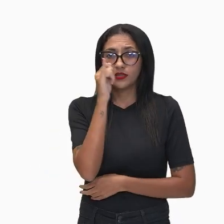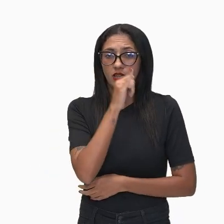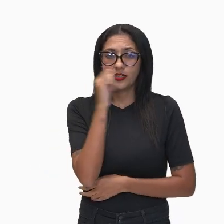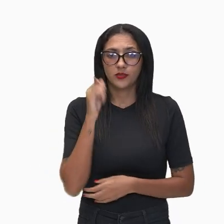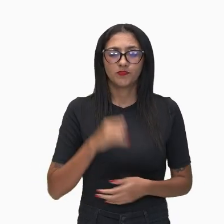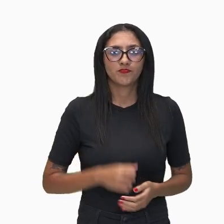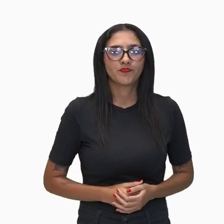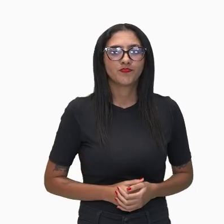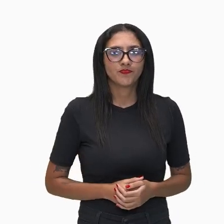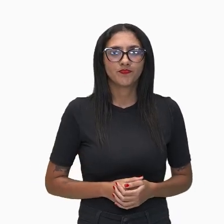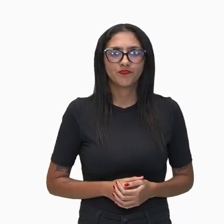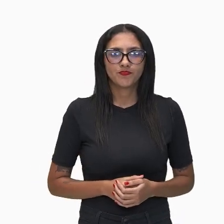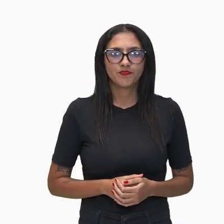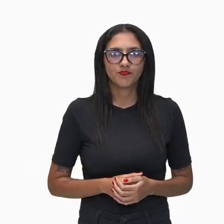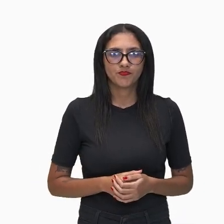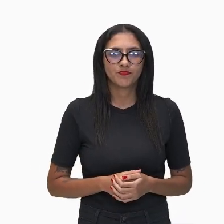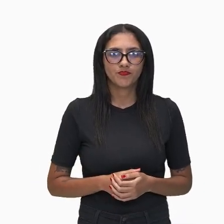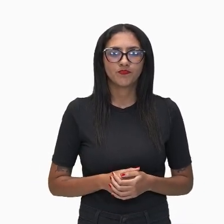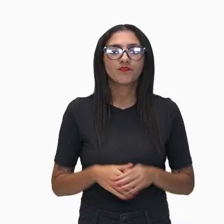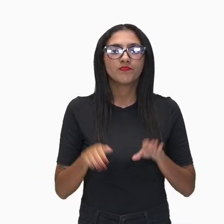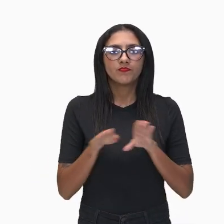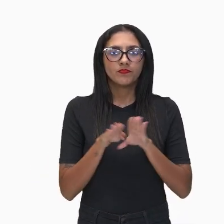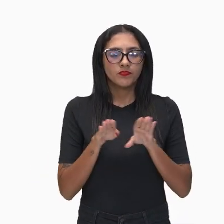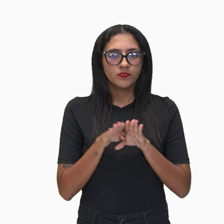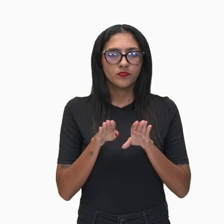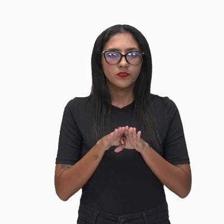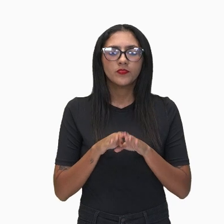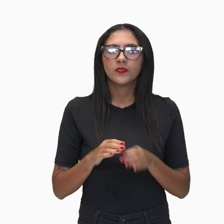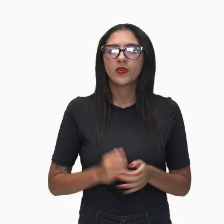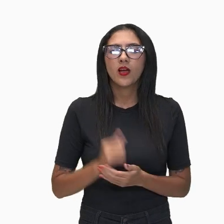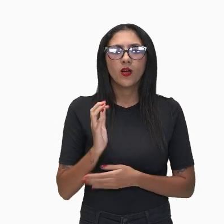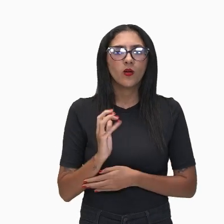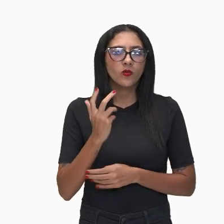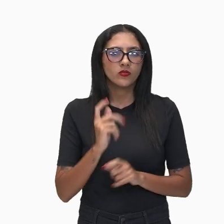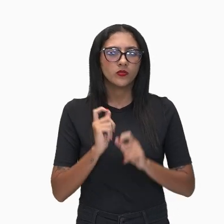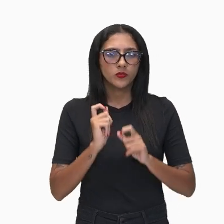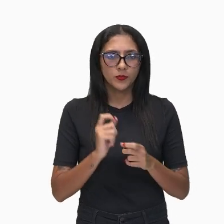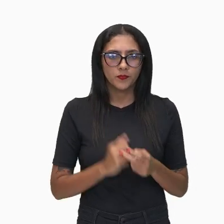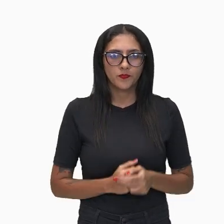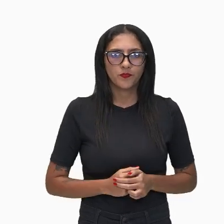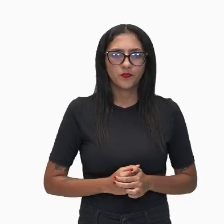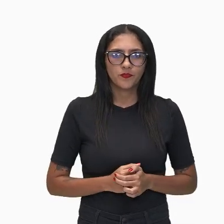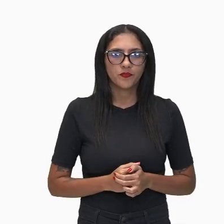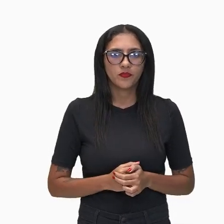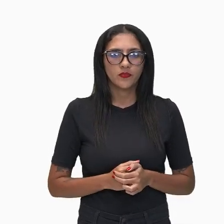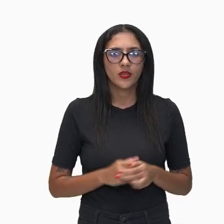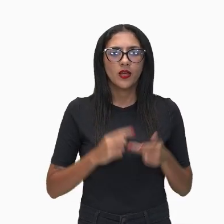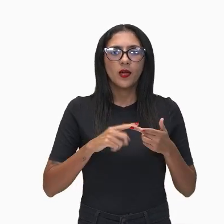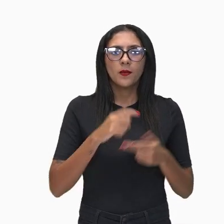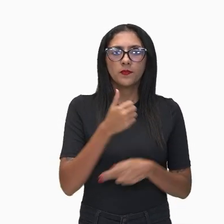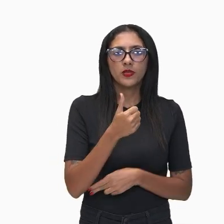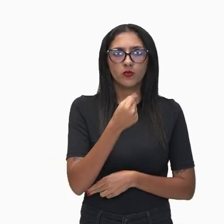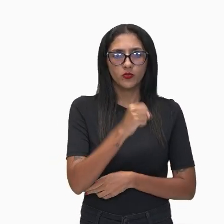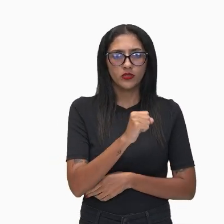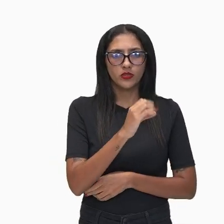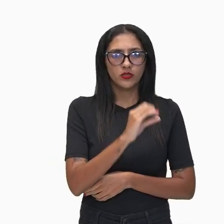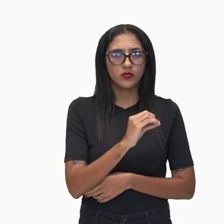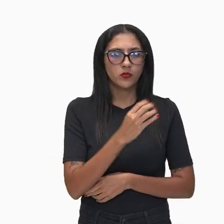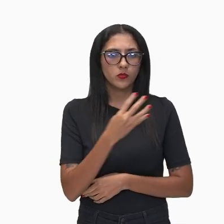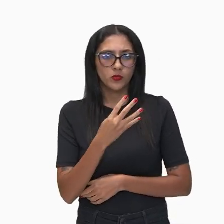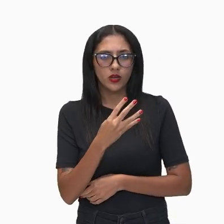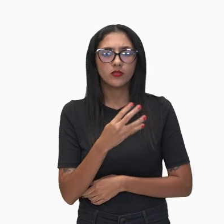ainda, lá de anteriormente, nós tínhamos, né, o que ocorreu até 1907 ali, a